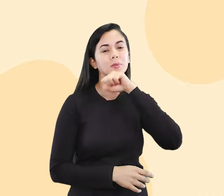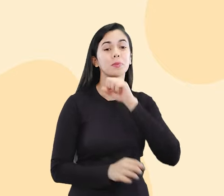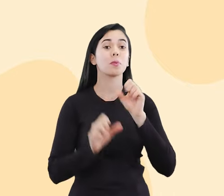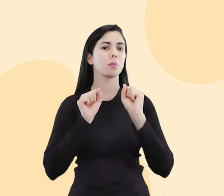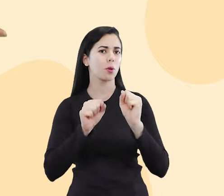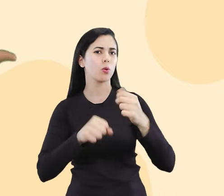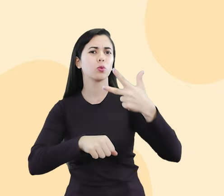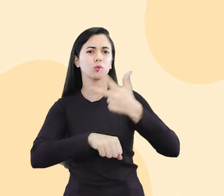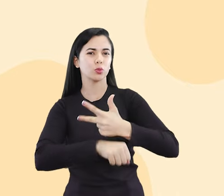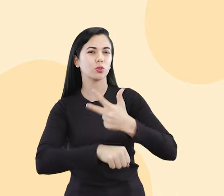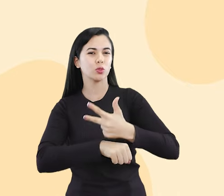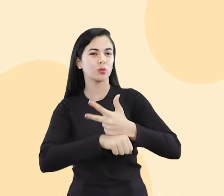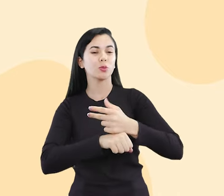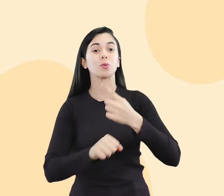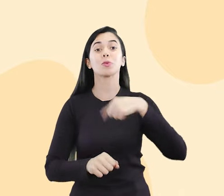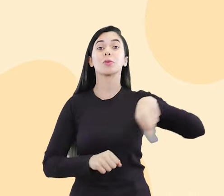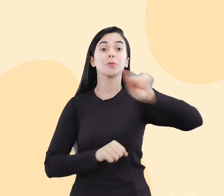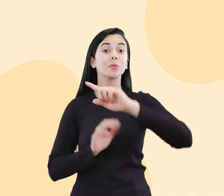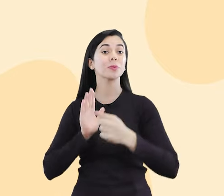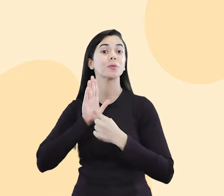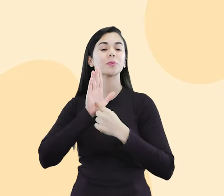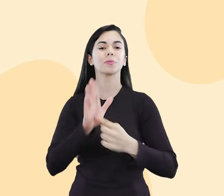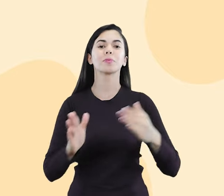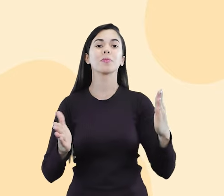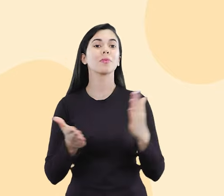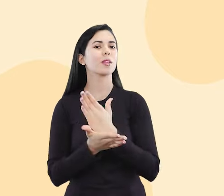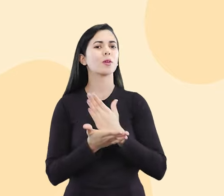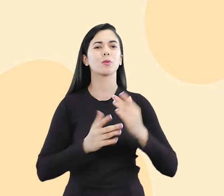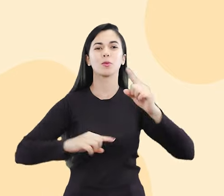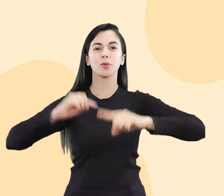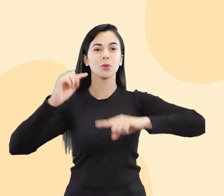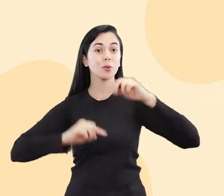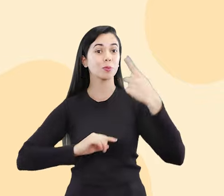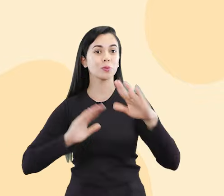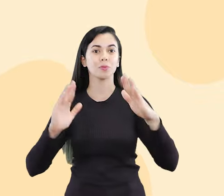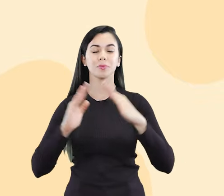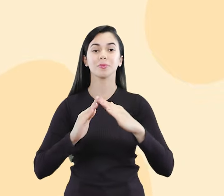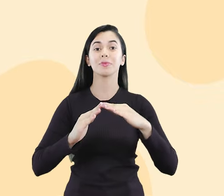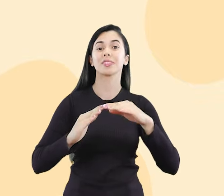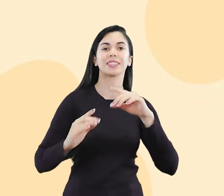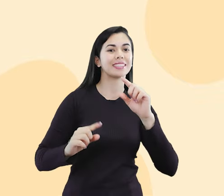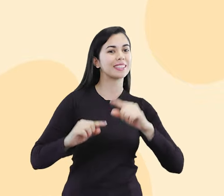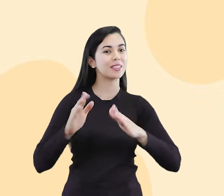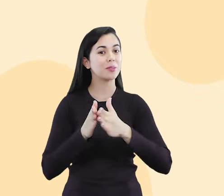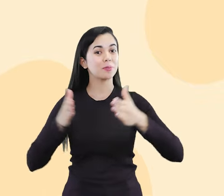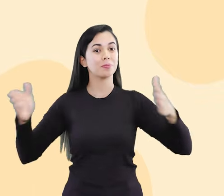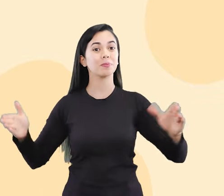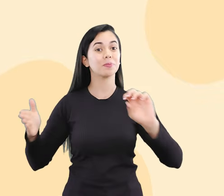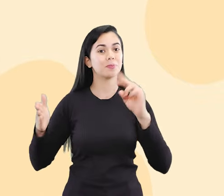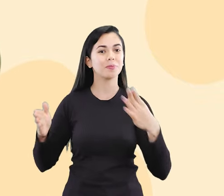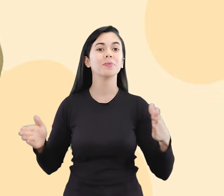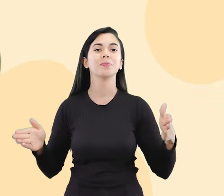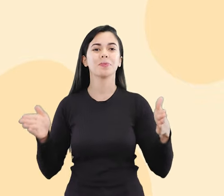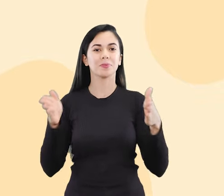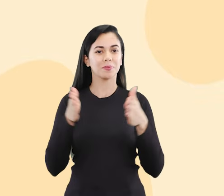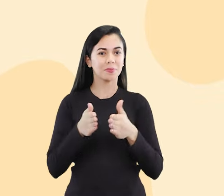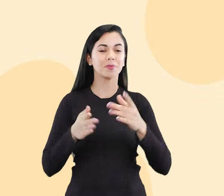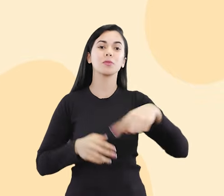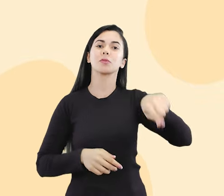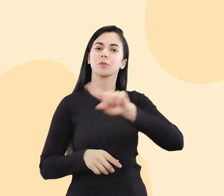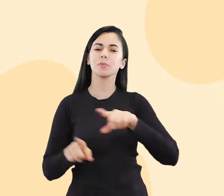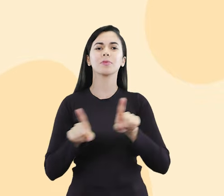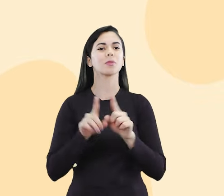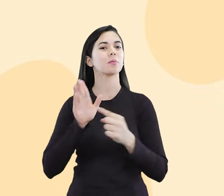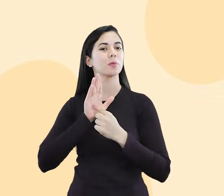pequeno vídeo para vocês mostrarem alguns objetos da sua casa que são grandes e que são pequenos. Você também